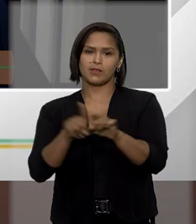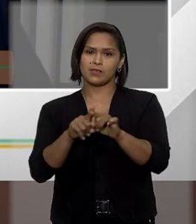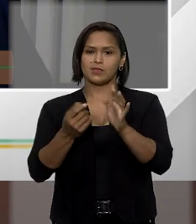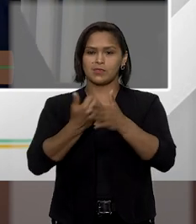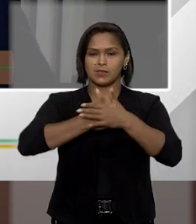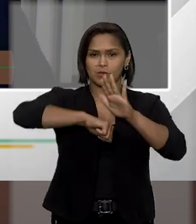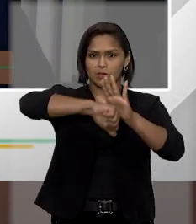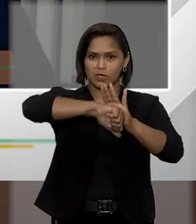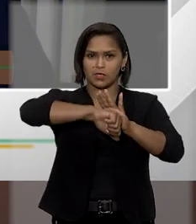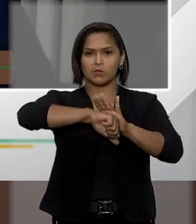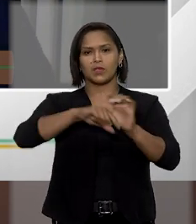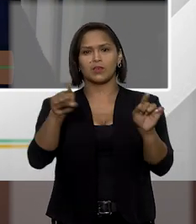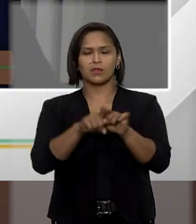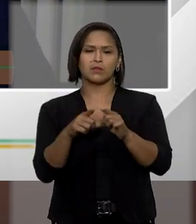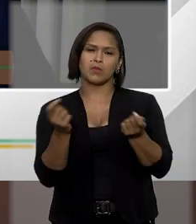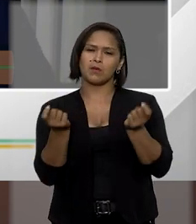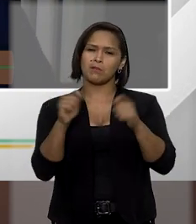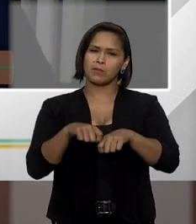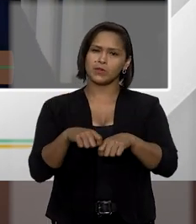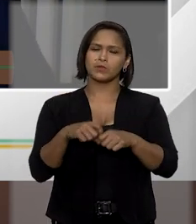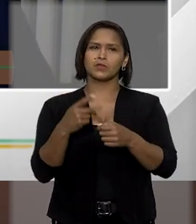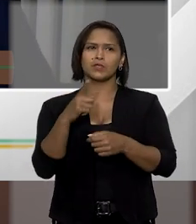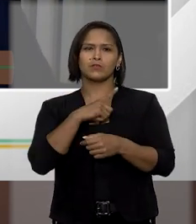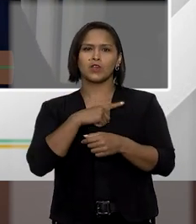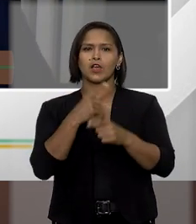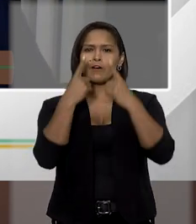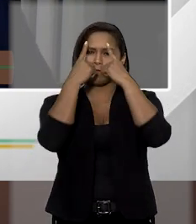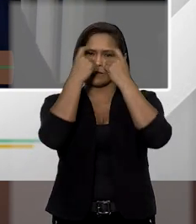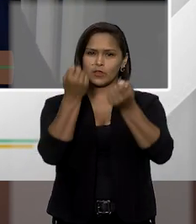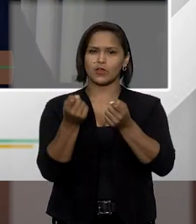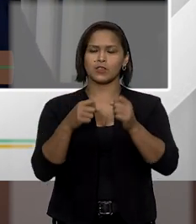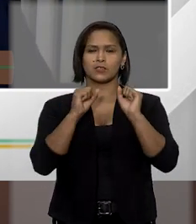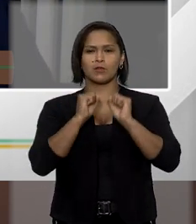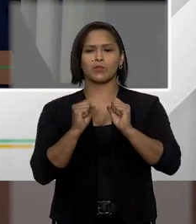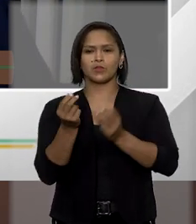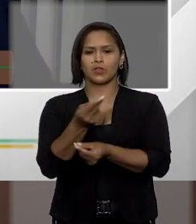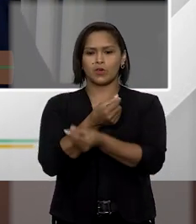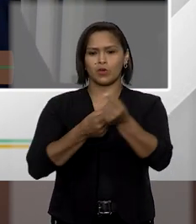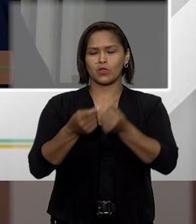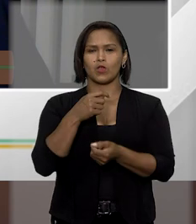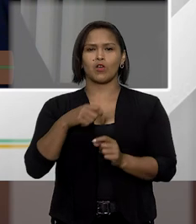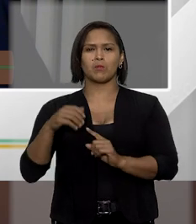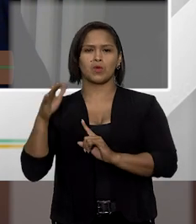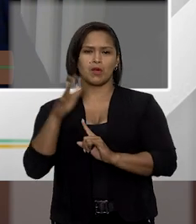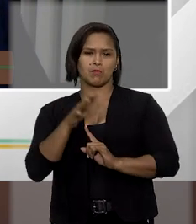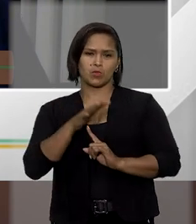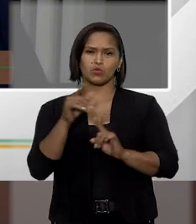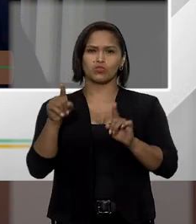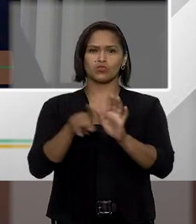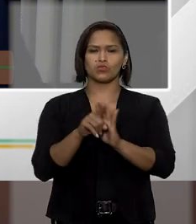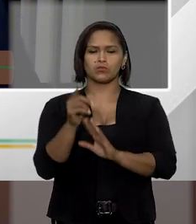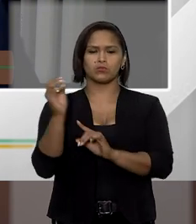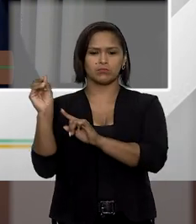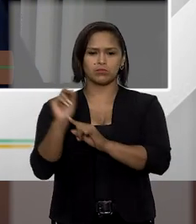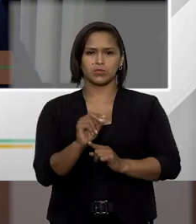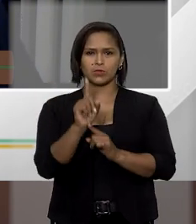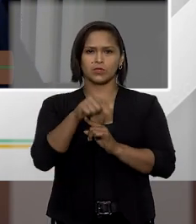alguns doutrinadores, nas hipóteses de violação ao poder econômico ou de abuso do poder econômico, conforme